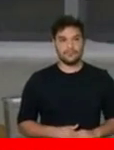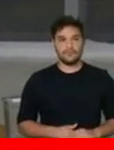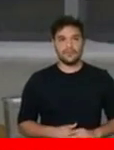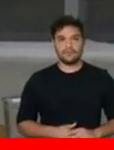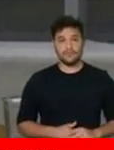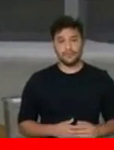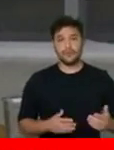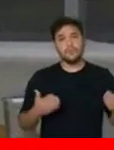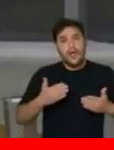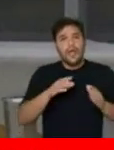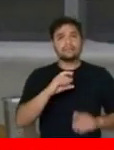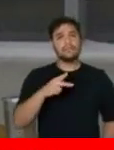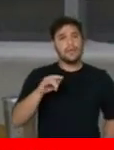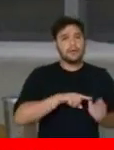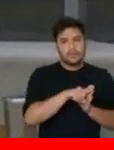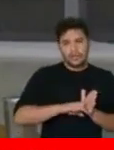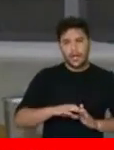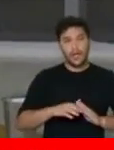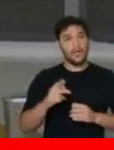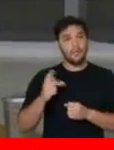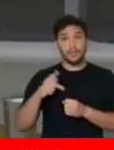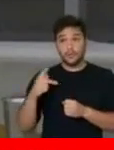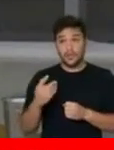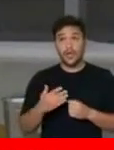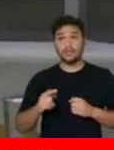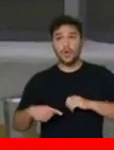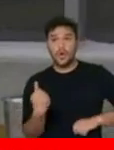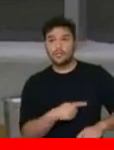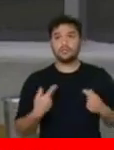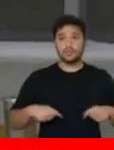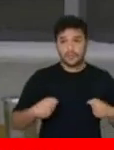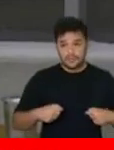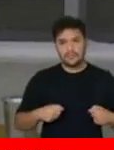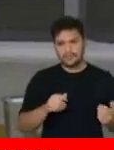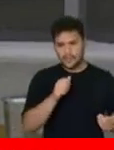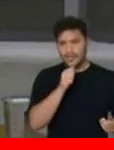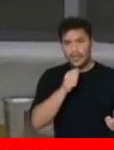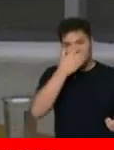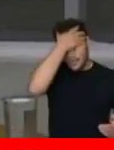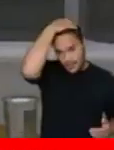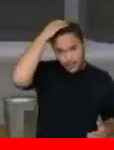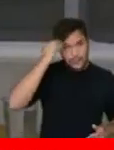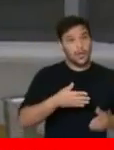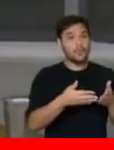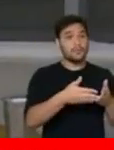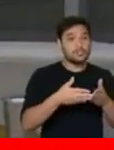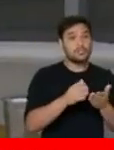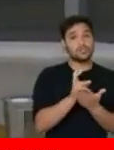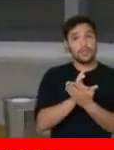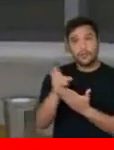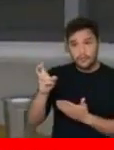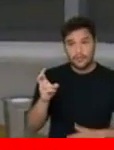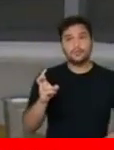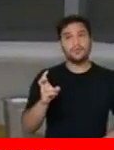fazer investigação na Petrobras, ou nós precisávamos, ou precisamos ainda, da abertura de um pedido de impeachment, que está